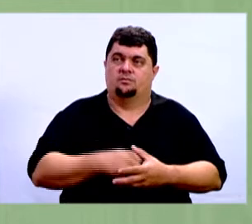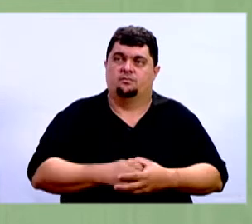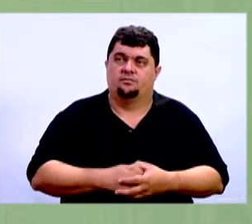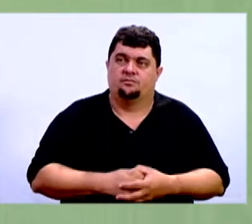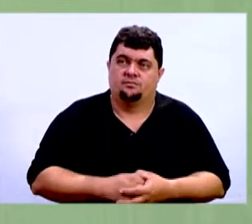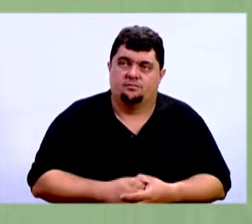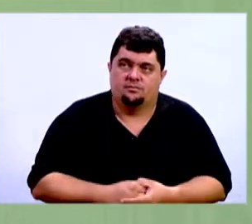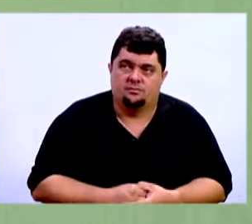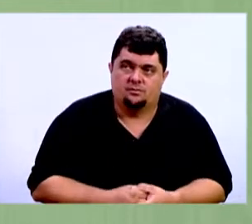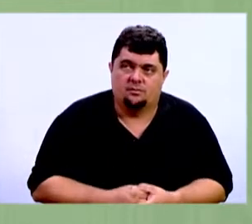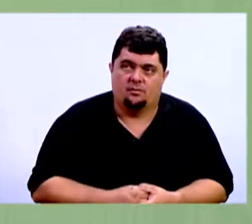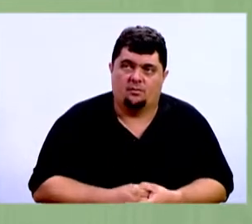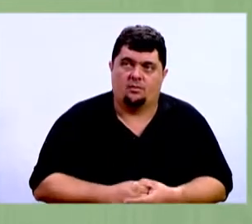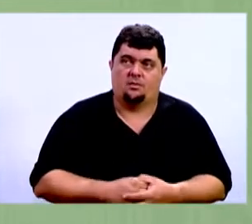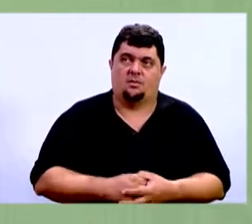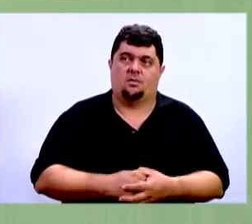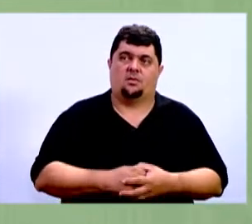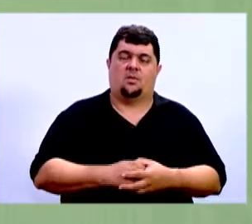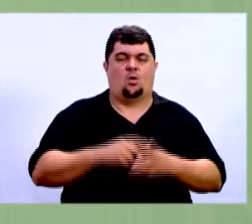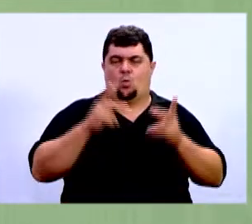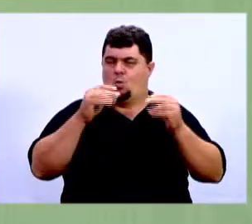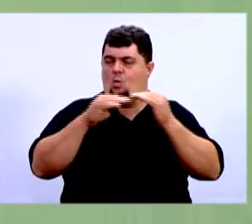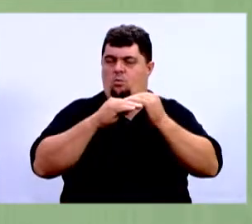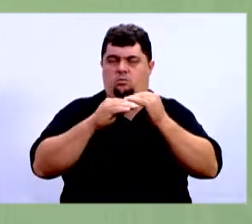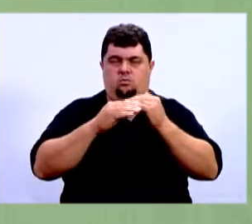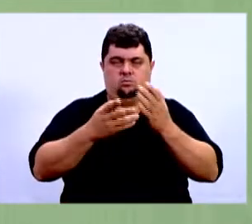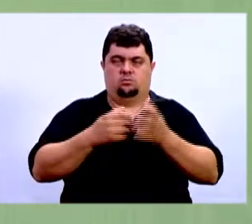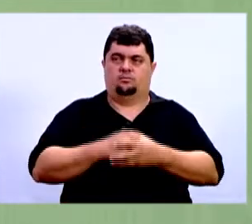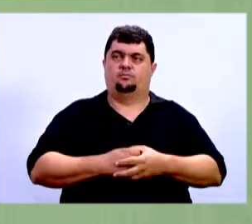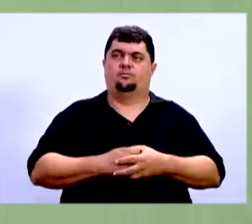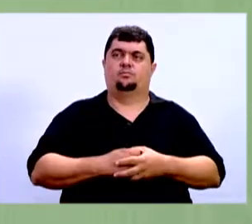só, esse próximo aqui já tem. Mesma coisa, né?